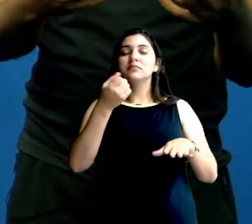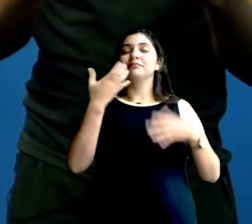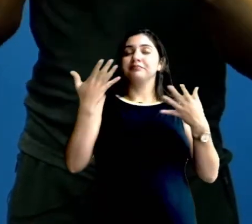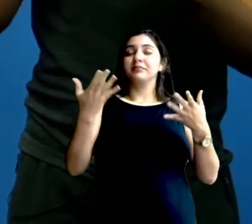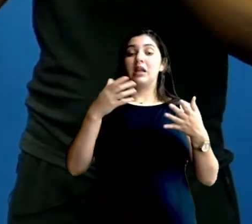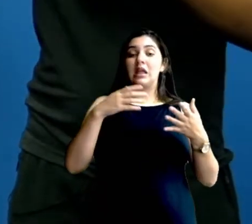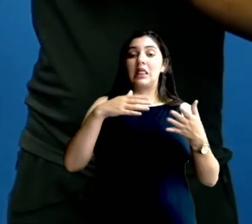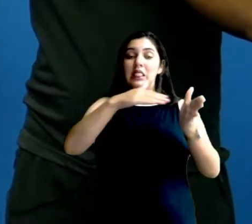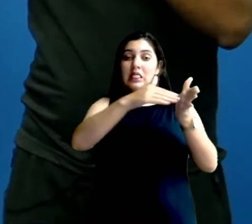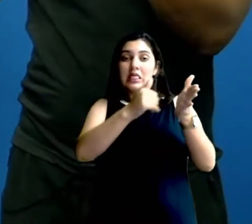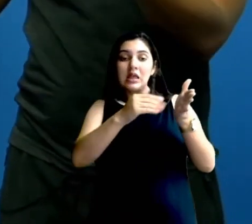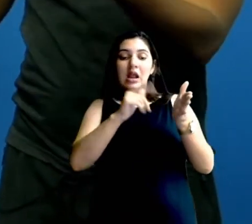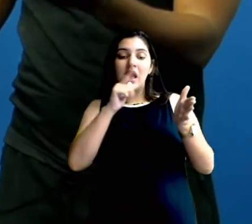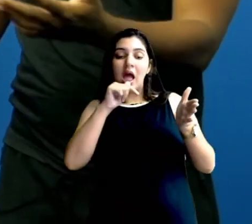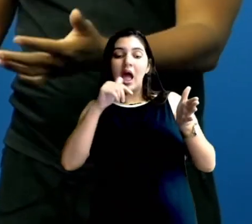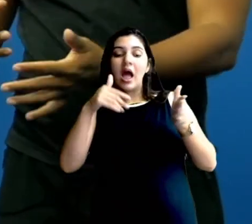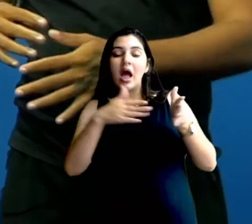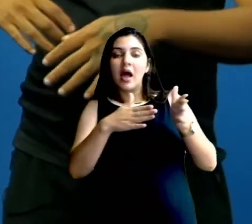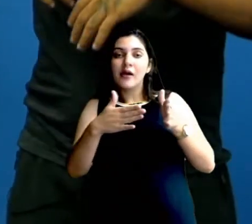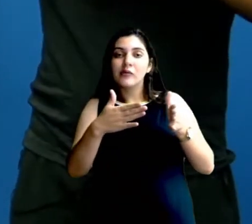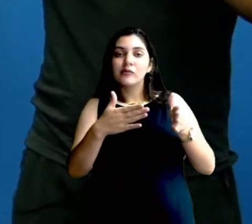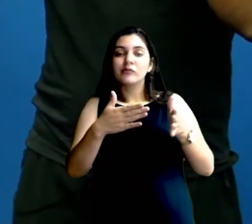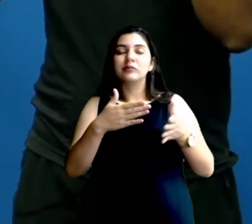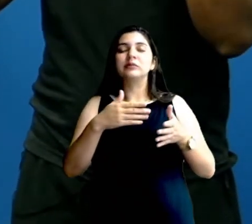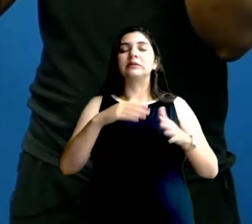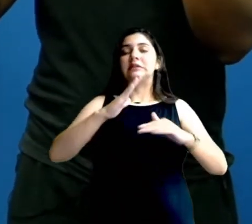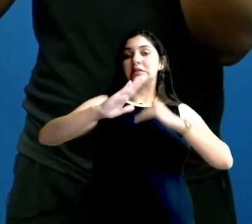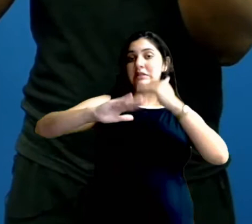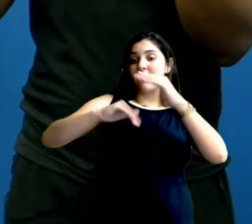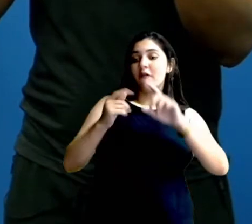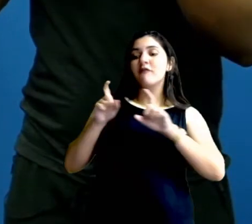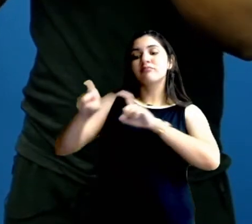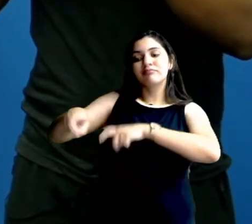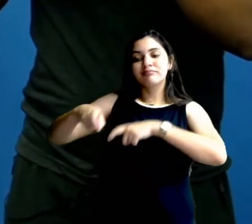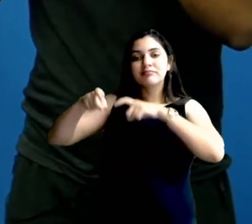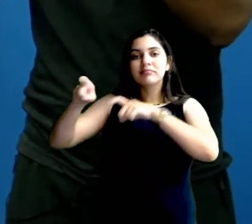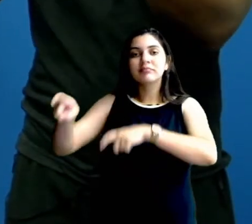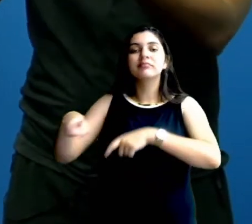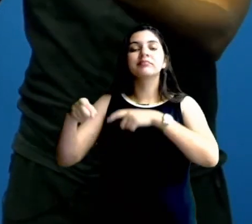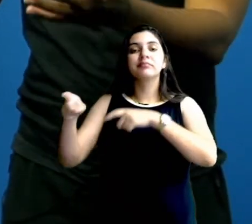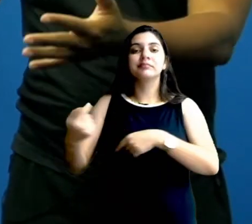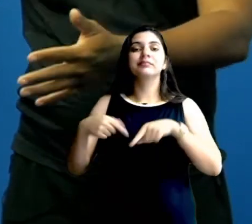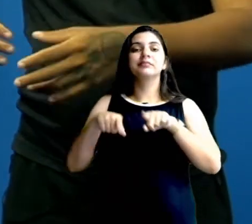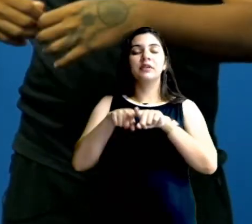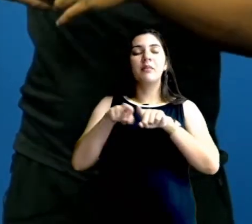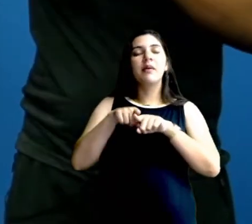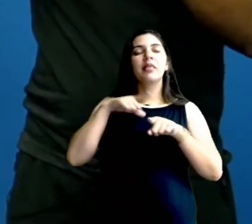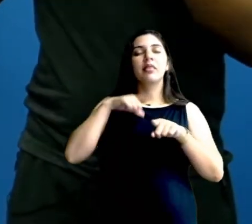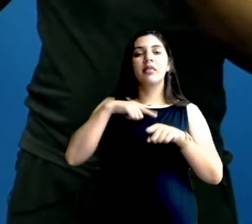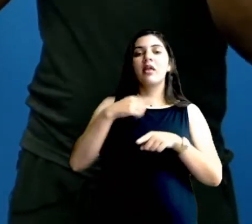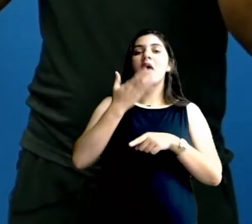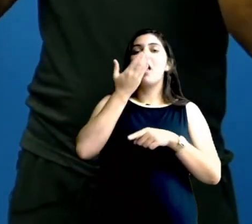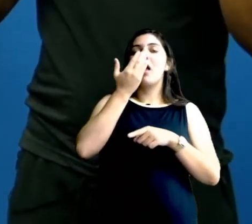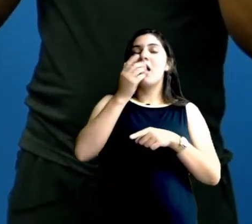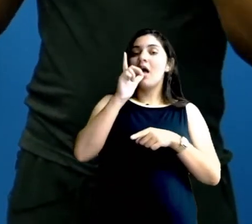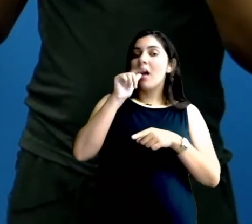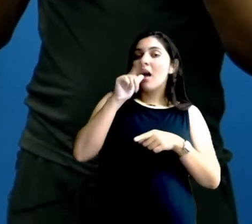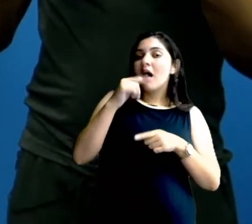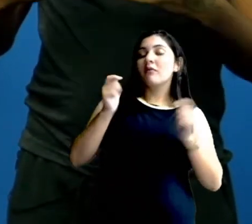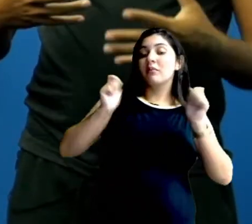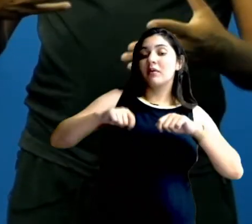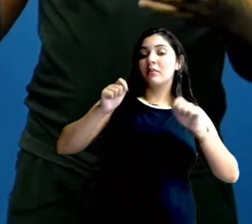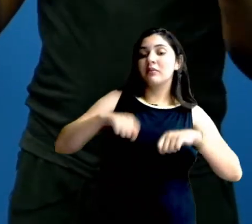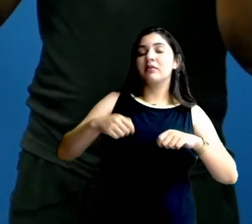Fontes né para poder desenvolver sua agricultura para poder desenvolver além da Agricultura terá água potável né para